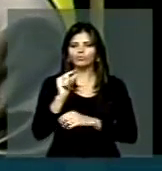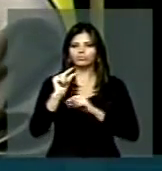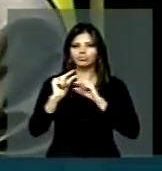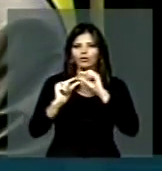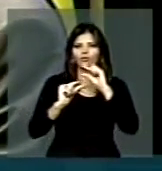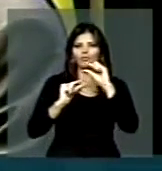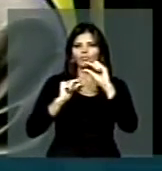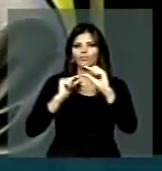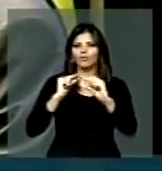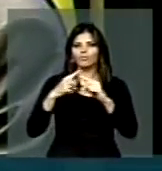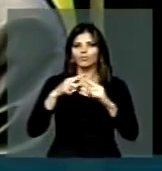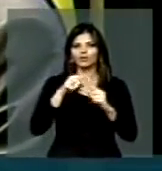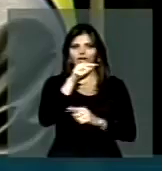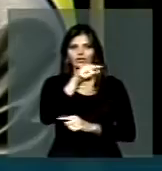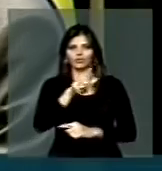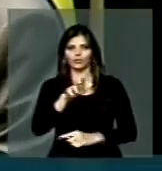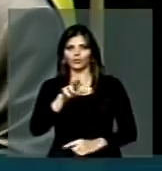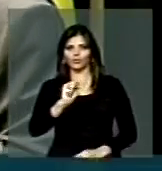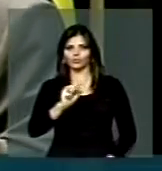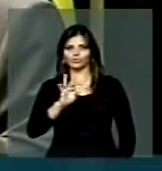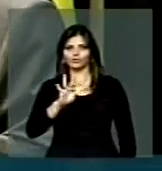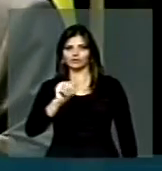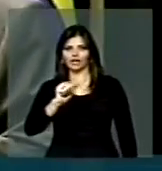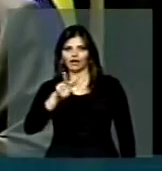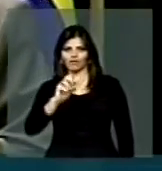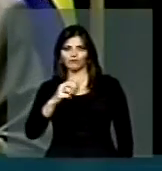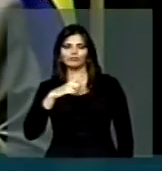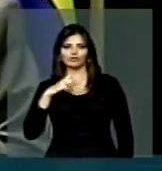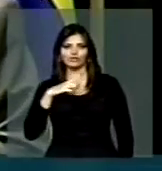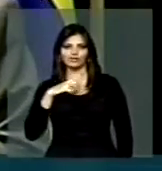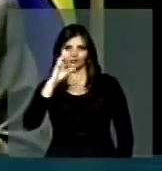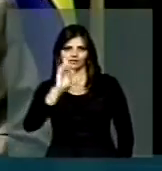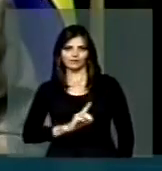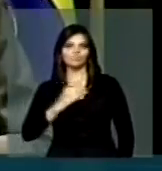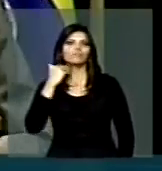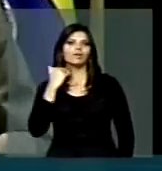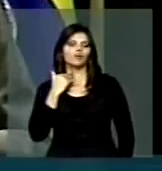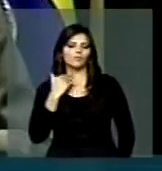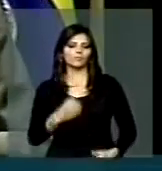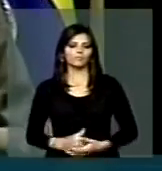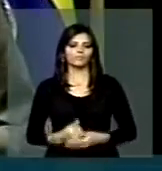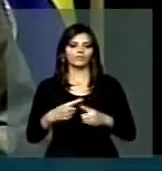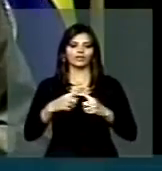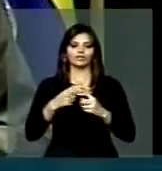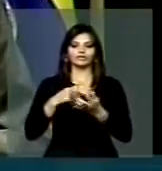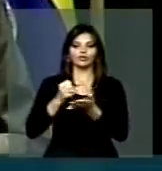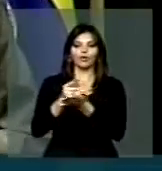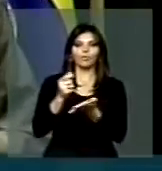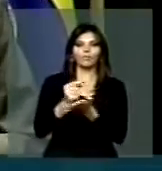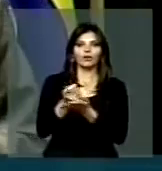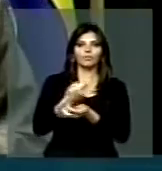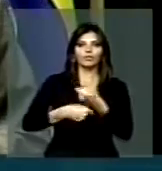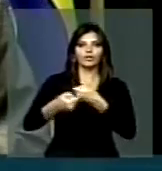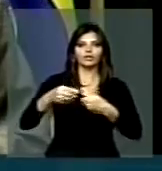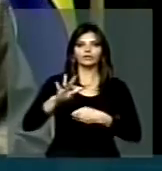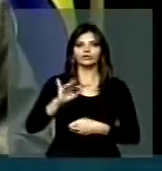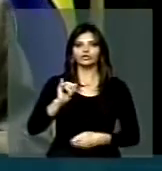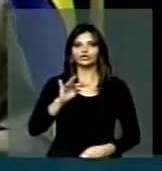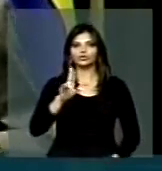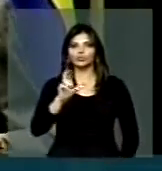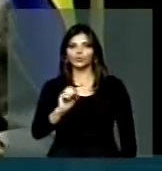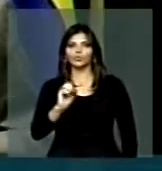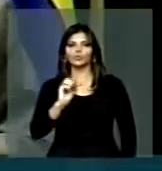disso, porque ele operava o Banco Central no assunto internacional, de que pouco a pouco nós iríamos comprando no mercado títulos do Tesouro